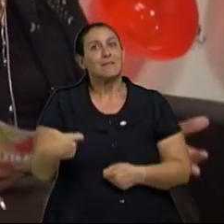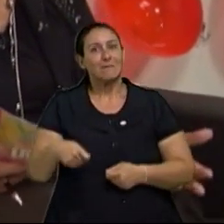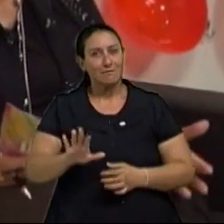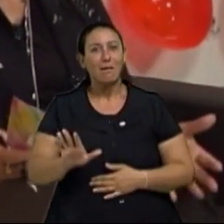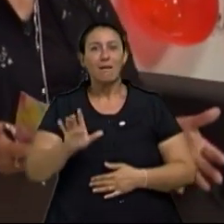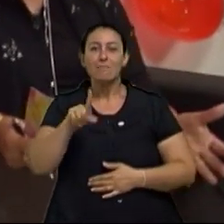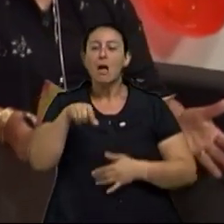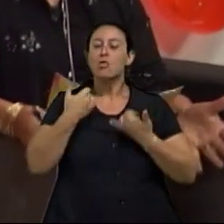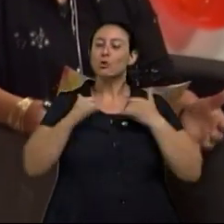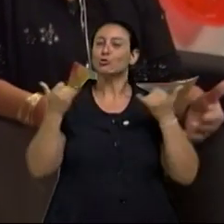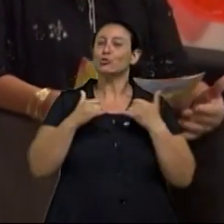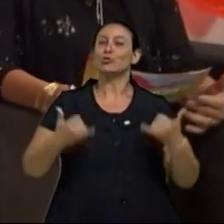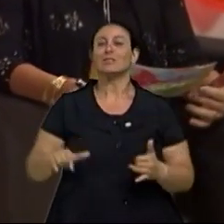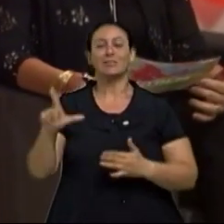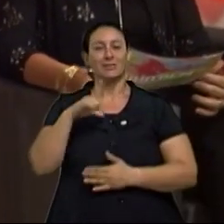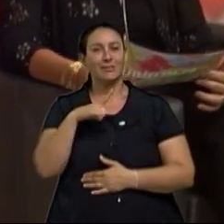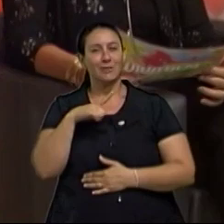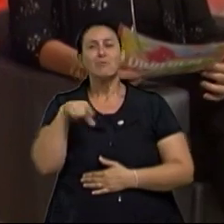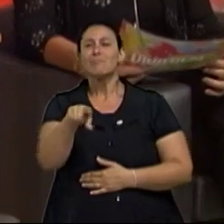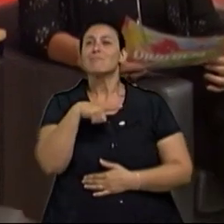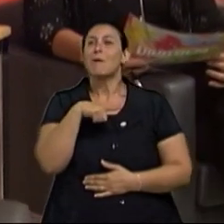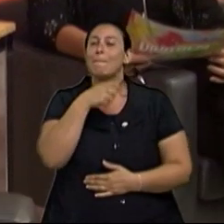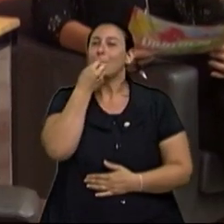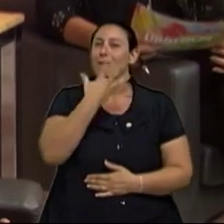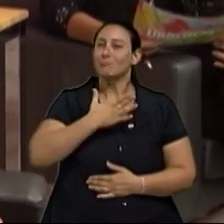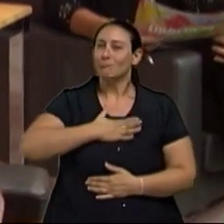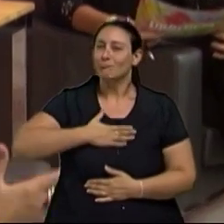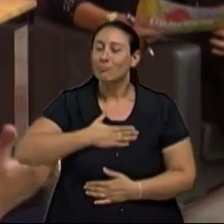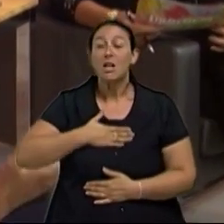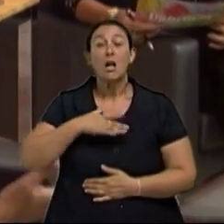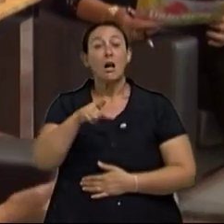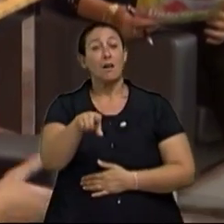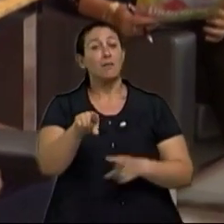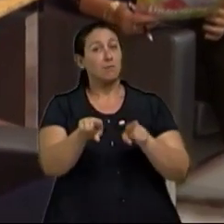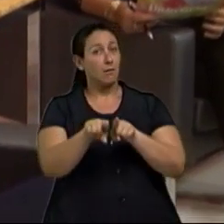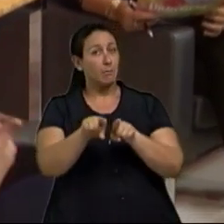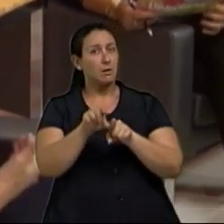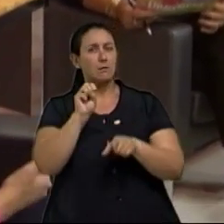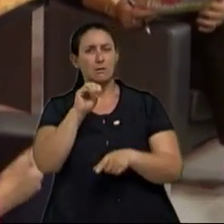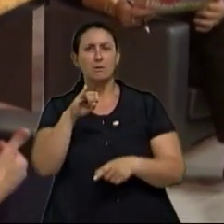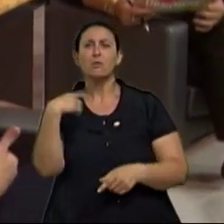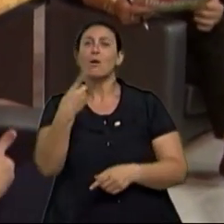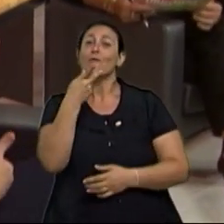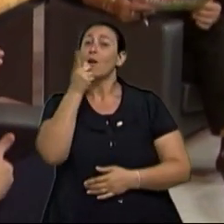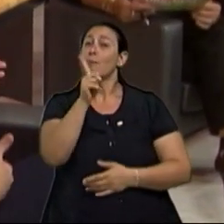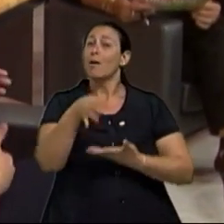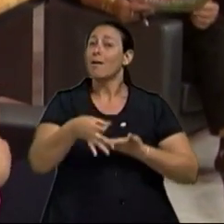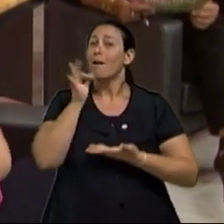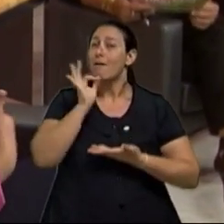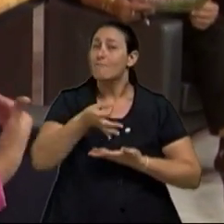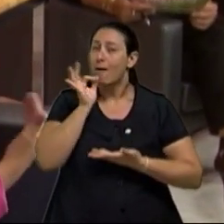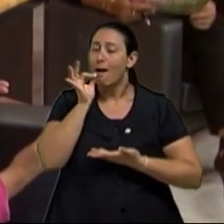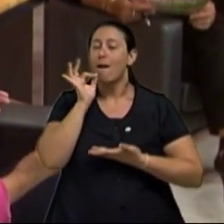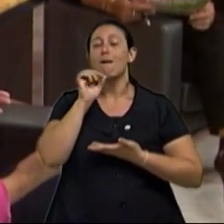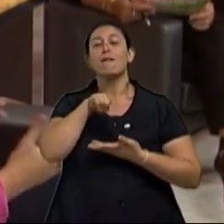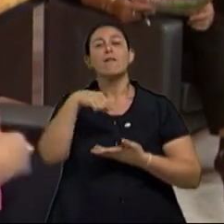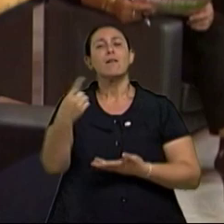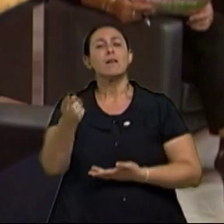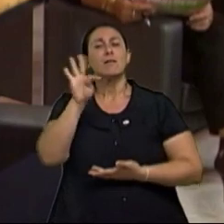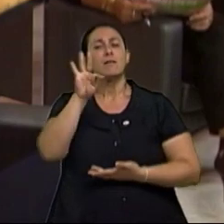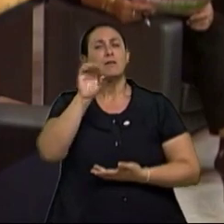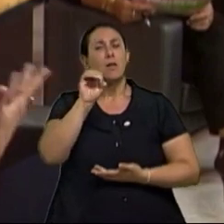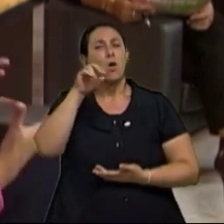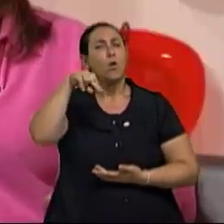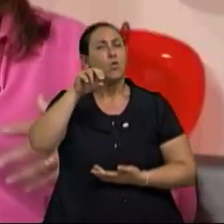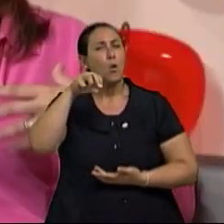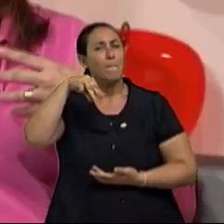energia, exatamente. Dá energia, você fica bem disposta. Sem falar também que a gente não citou a cafeína, a teobromina, que são estimulantes, que te